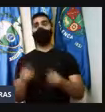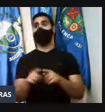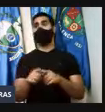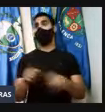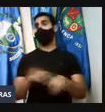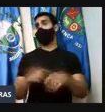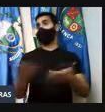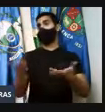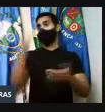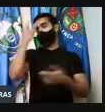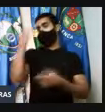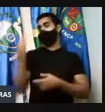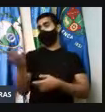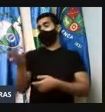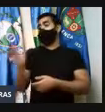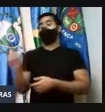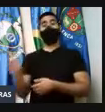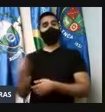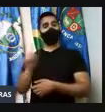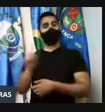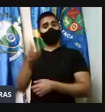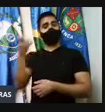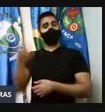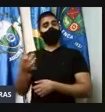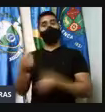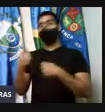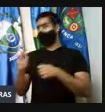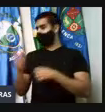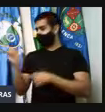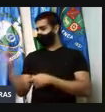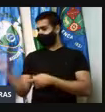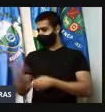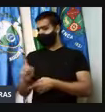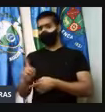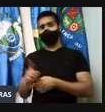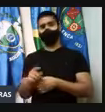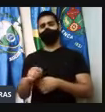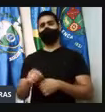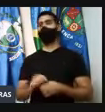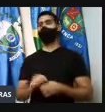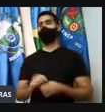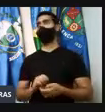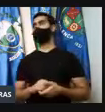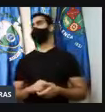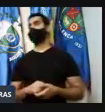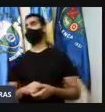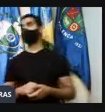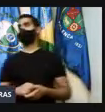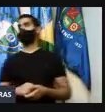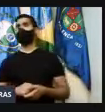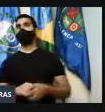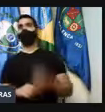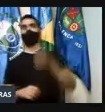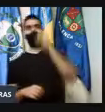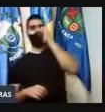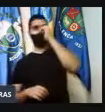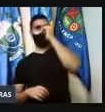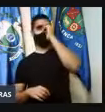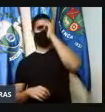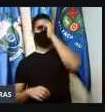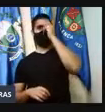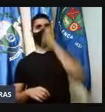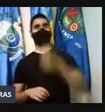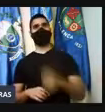se pré-dispõe a vir aqui, né? É importante que a Câmara convoque, fazendo seu papel. Obrigado. Michele Cabral.